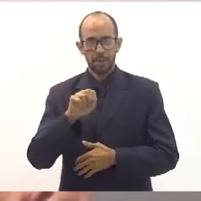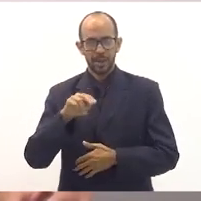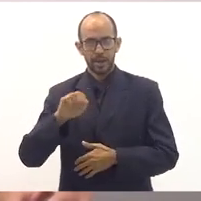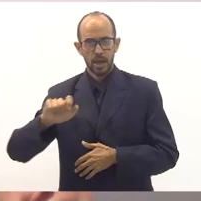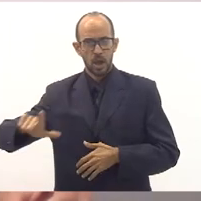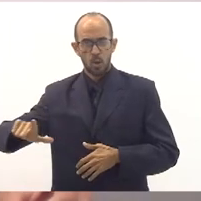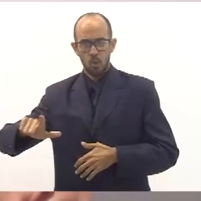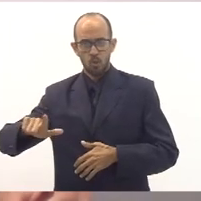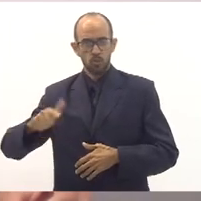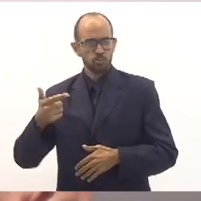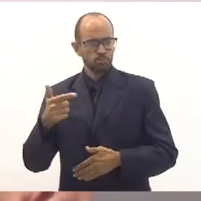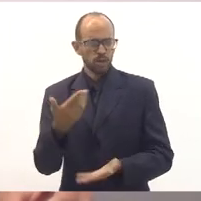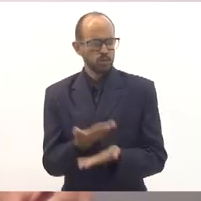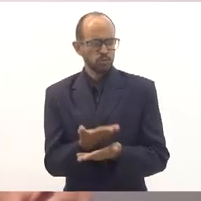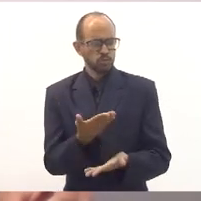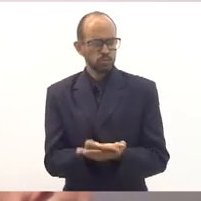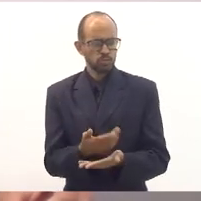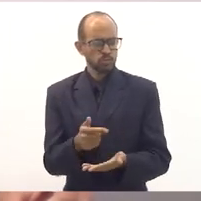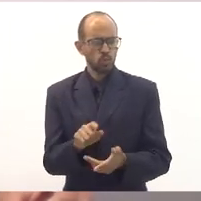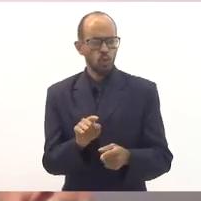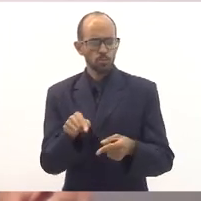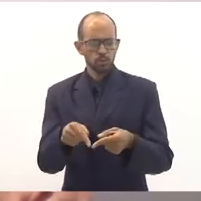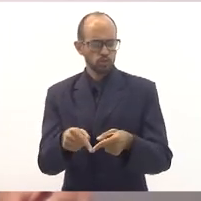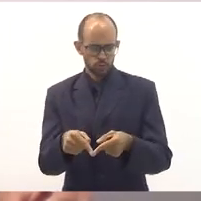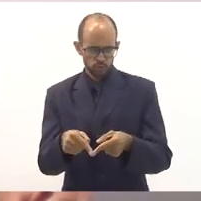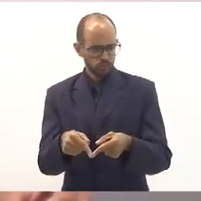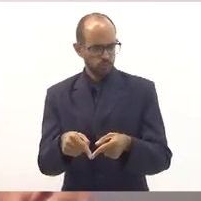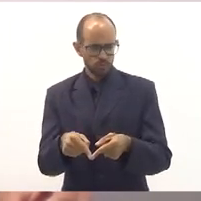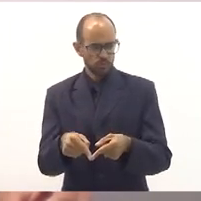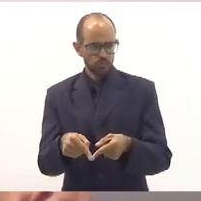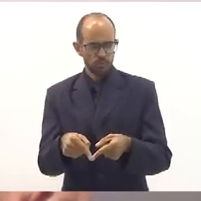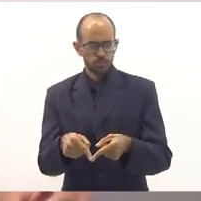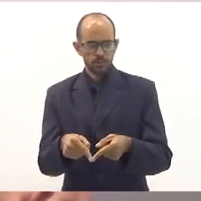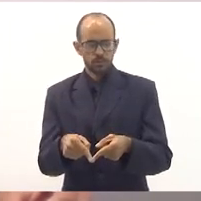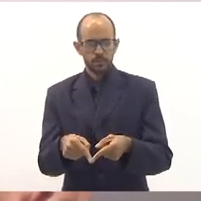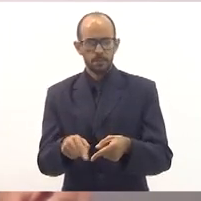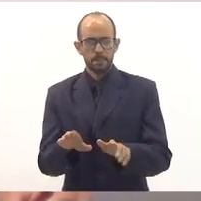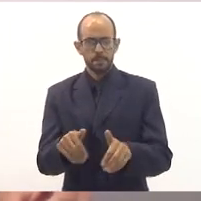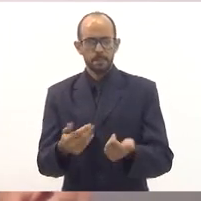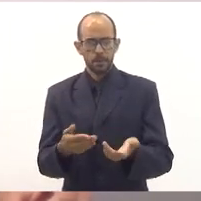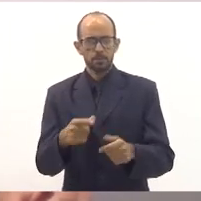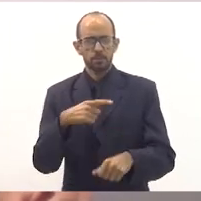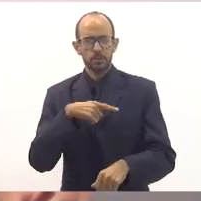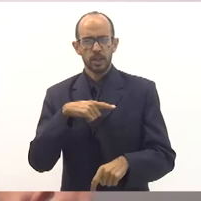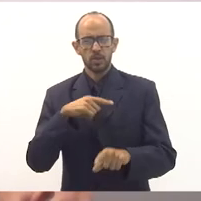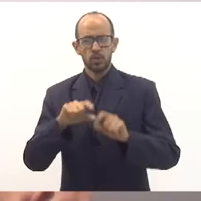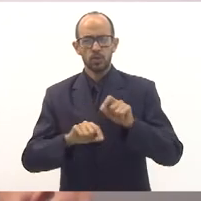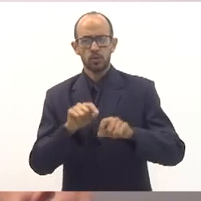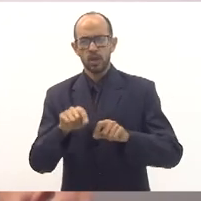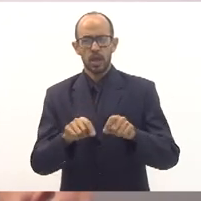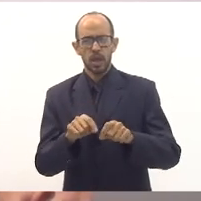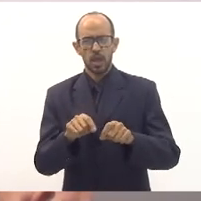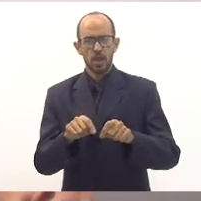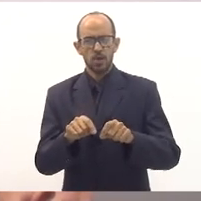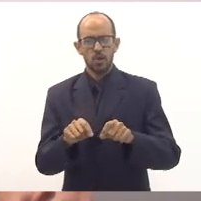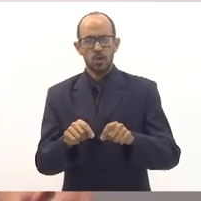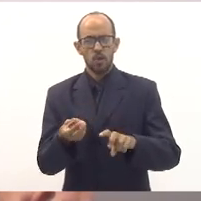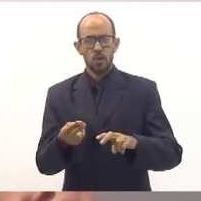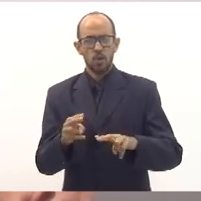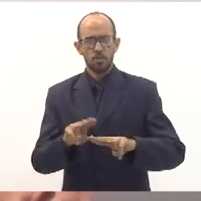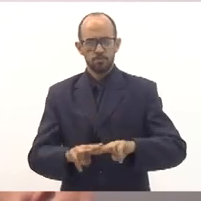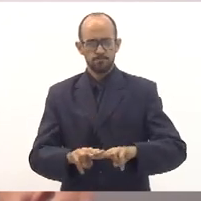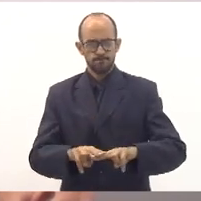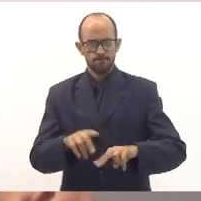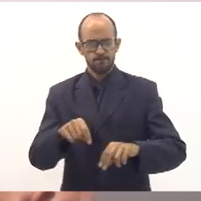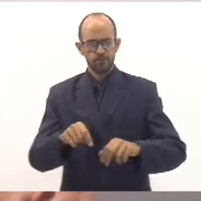estudo crítico do Direito Penal da finalidade de uma política pública criminalizante tem a ver sim com a contenção de uma